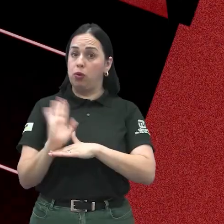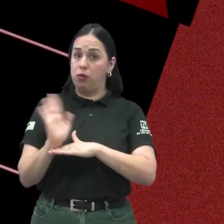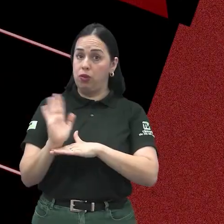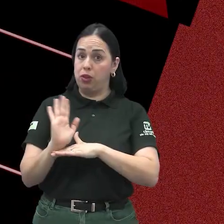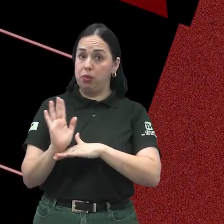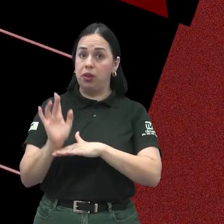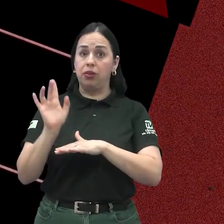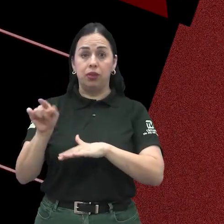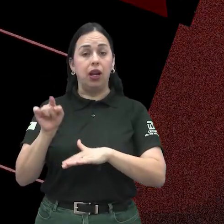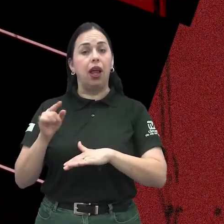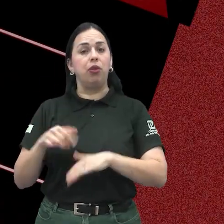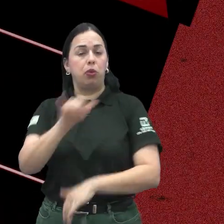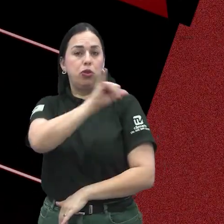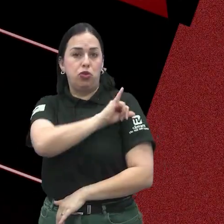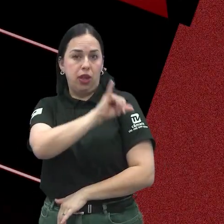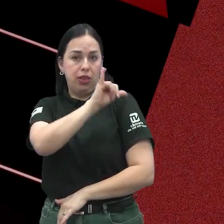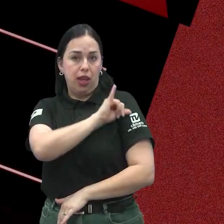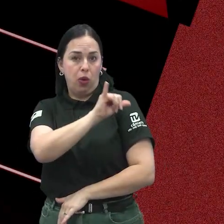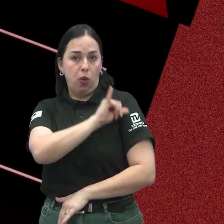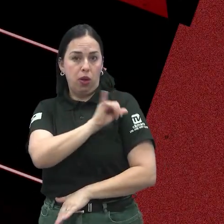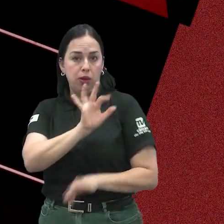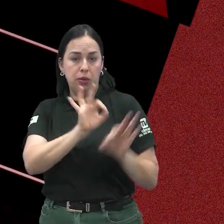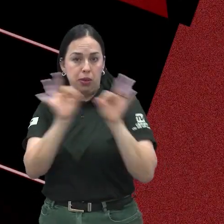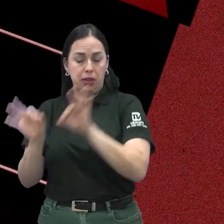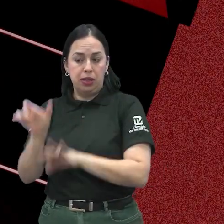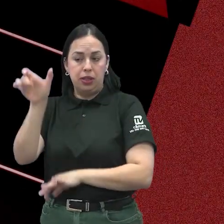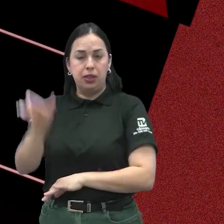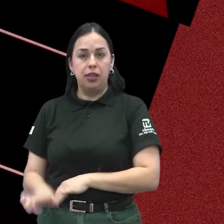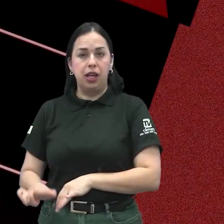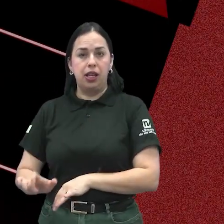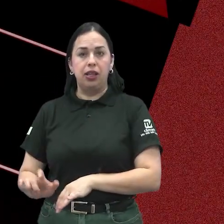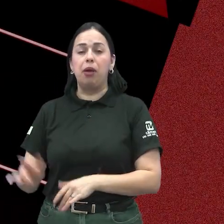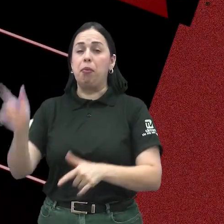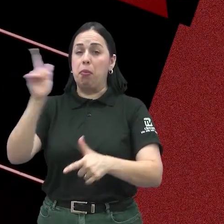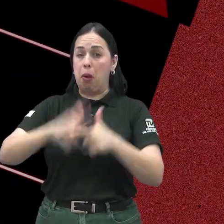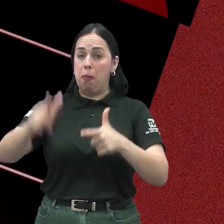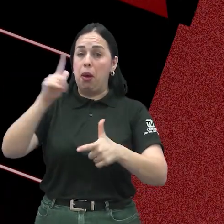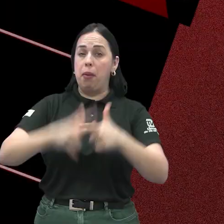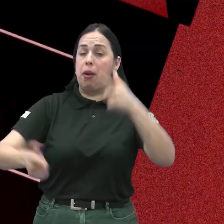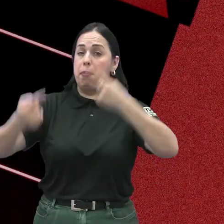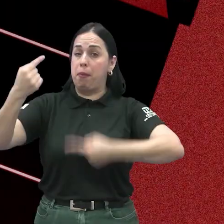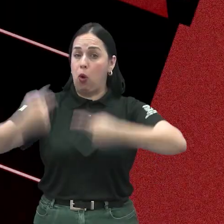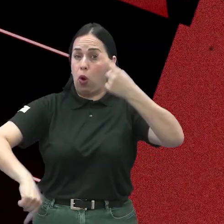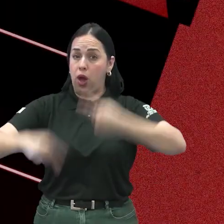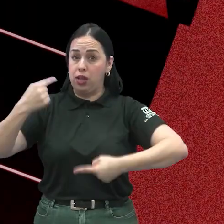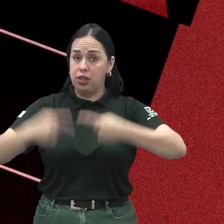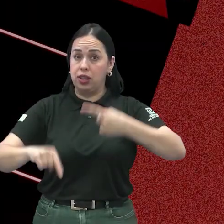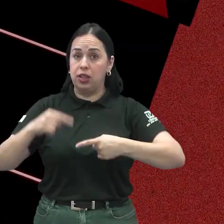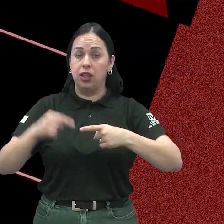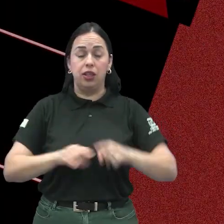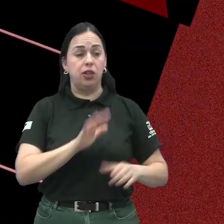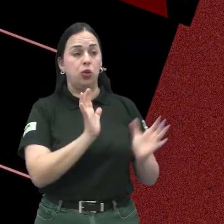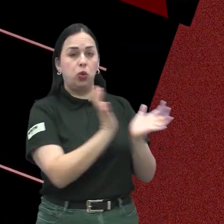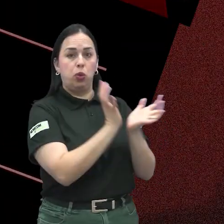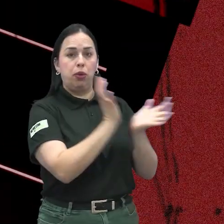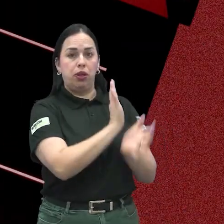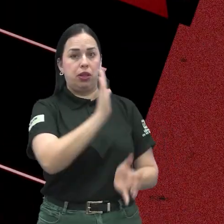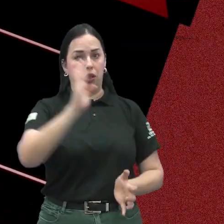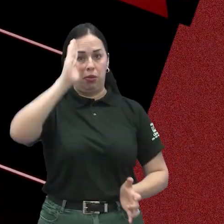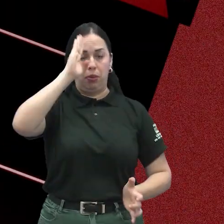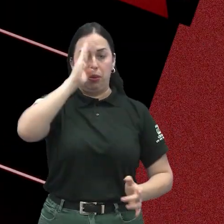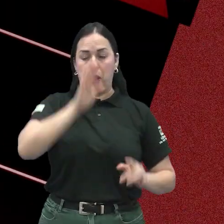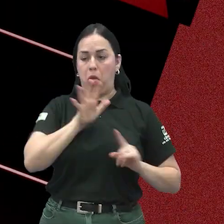no Palácio do Catete, no Rio de Janeiro, onde Getúlio enfrenta uma crise política profunda, sob pressão dos militares